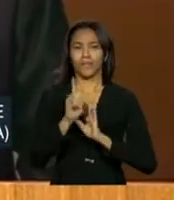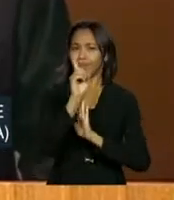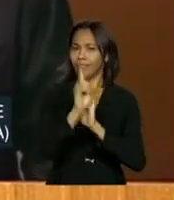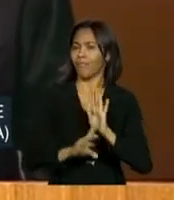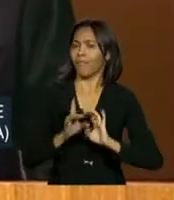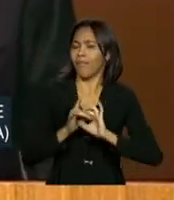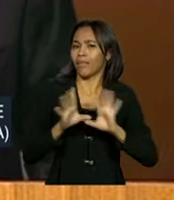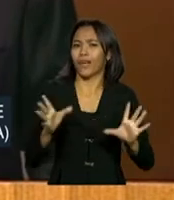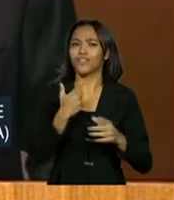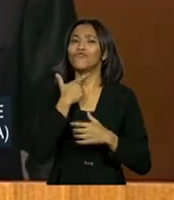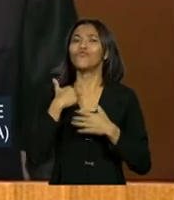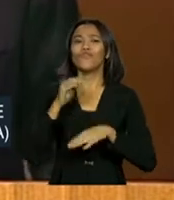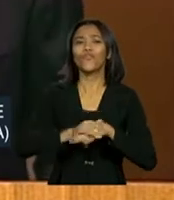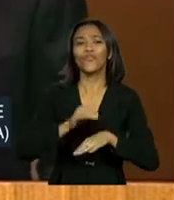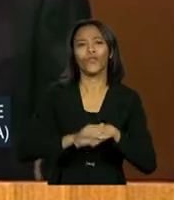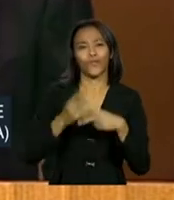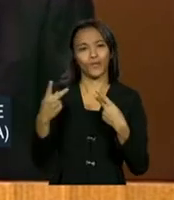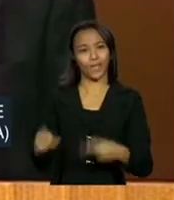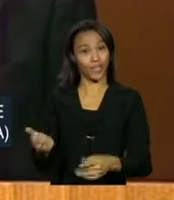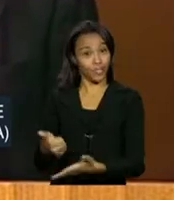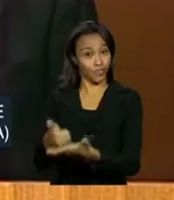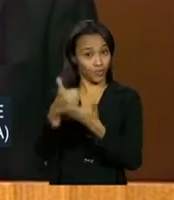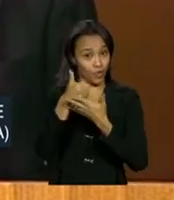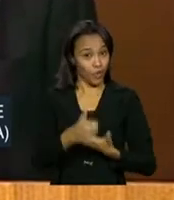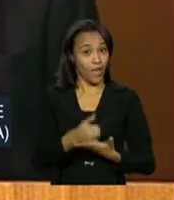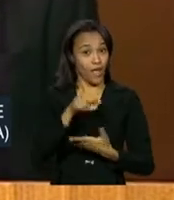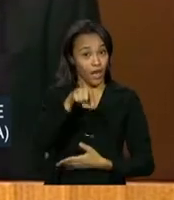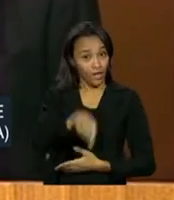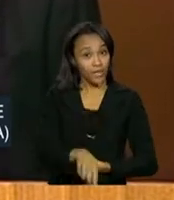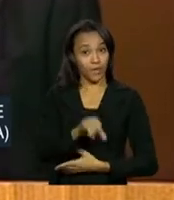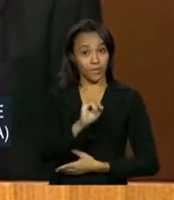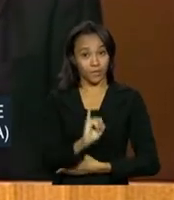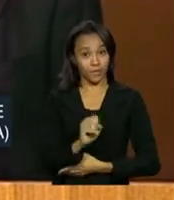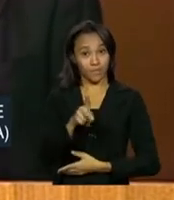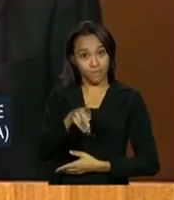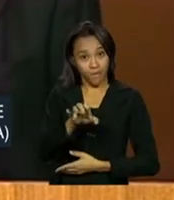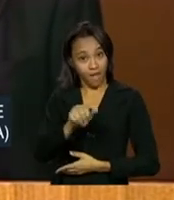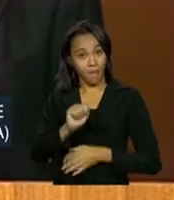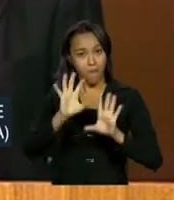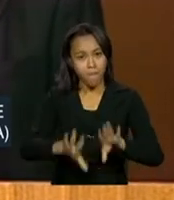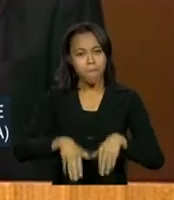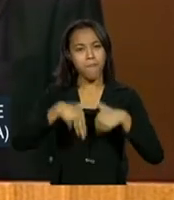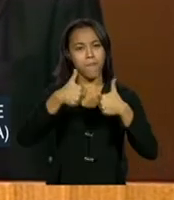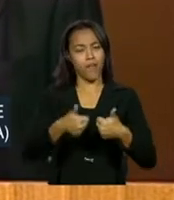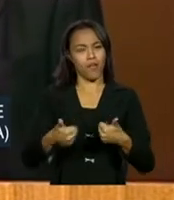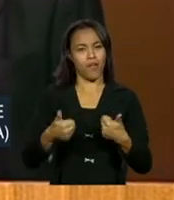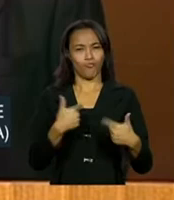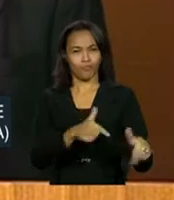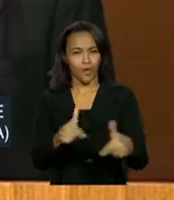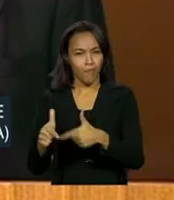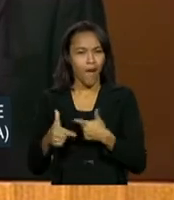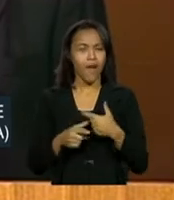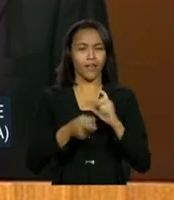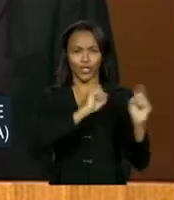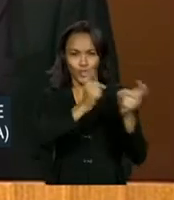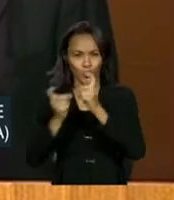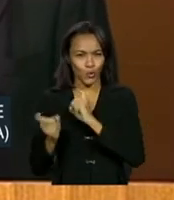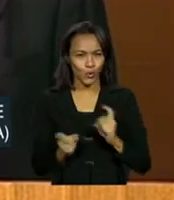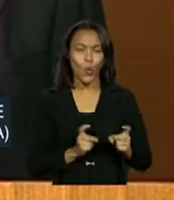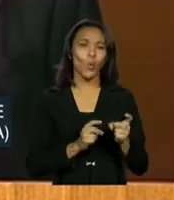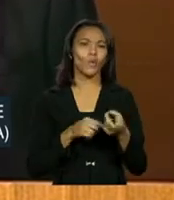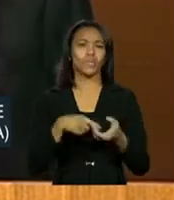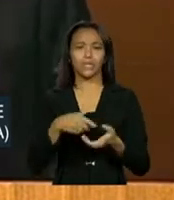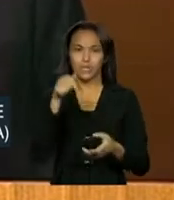a vontade de dar a sua contribuição para melhorar a qualidade do debate político, do